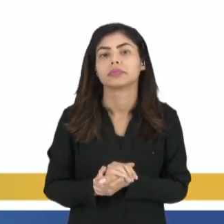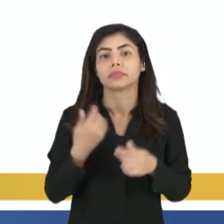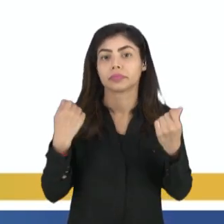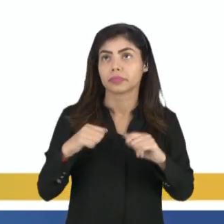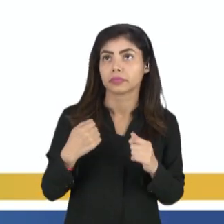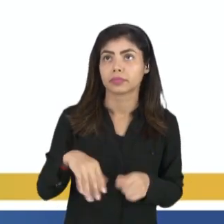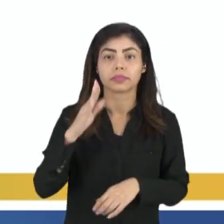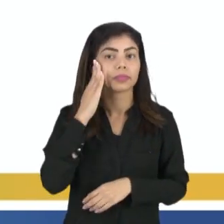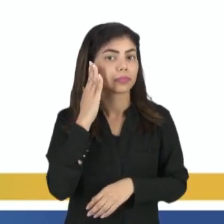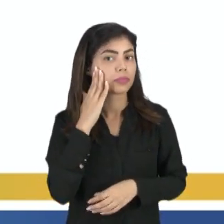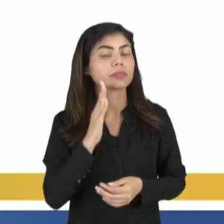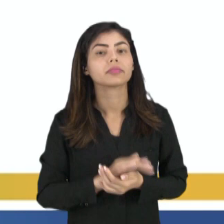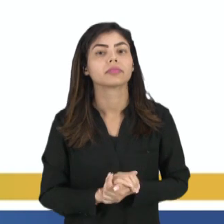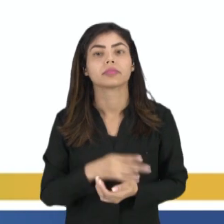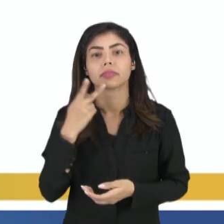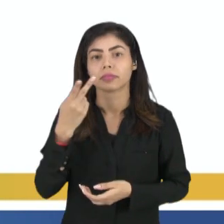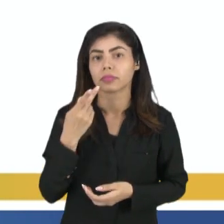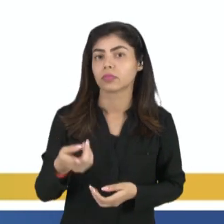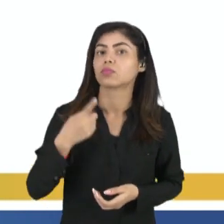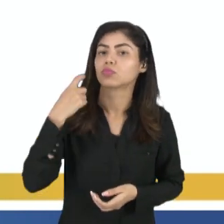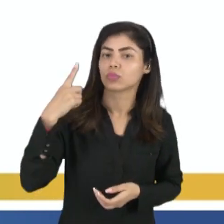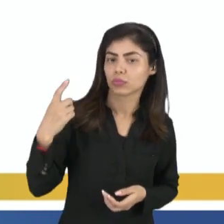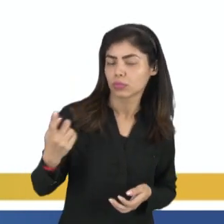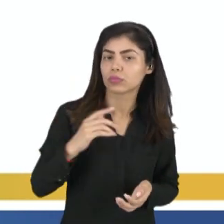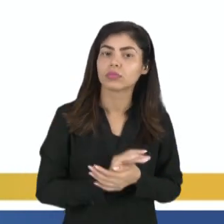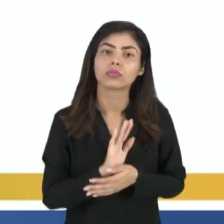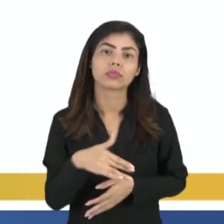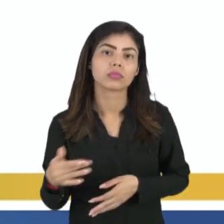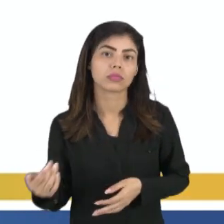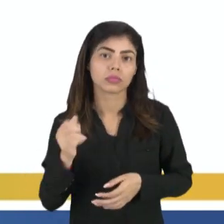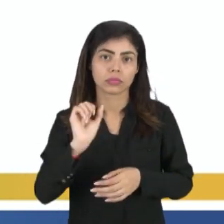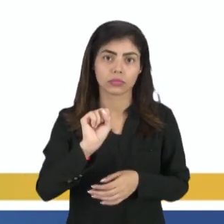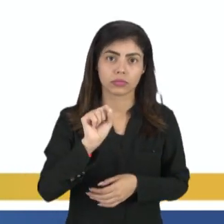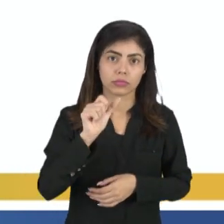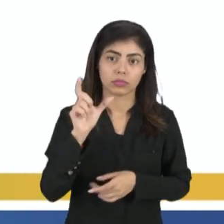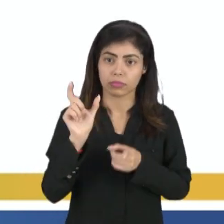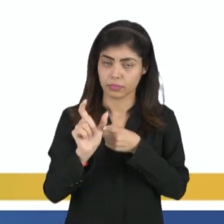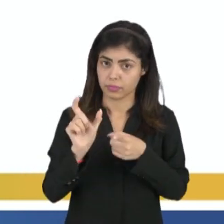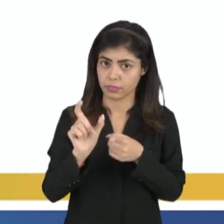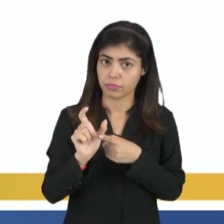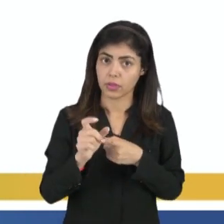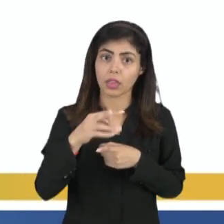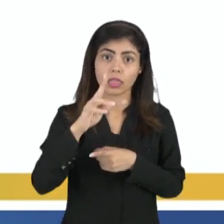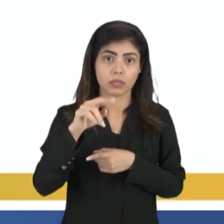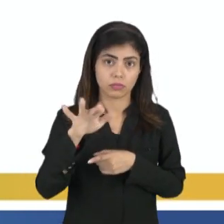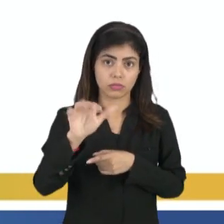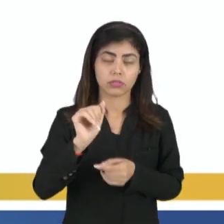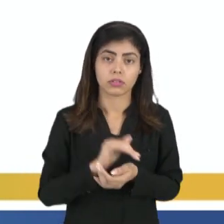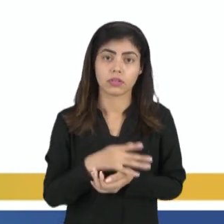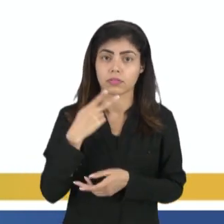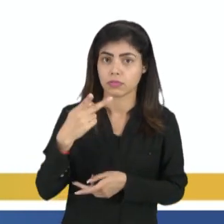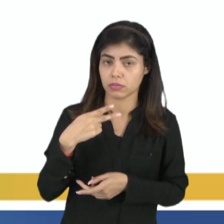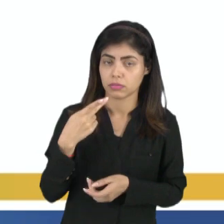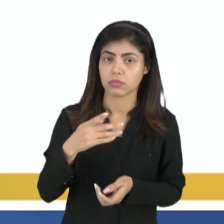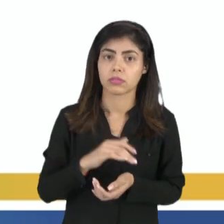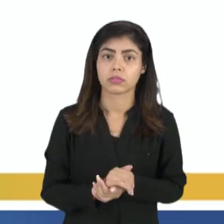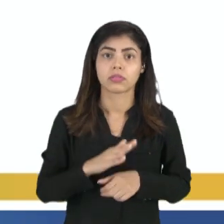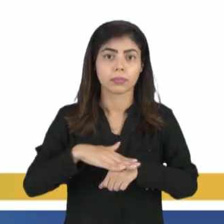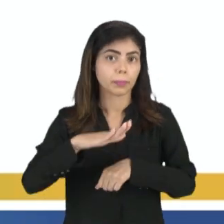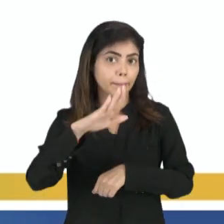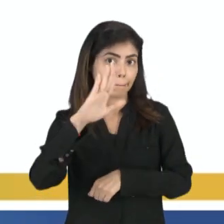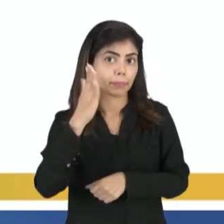precisamos entender a respeito da tonicidade quando a babá eletrônica é aquela que é pronunciada de forma